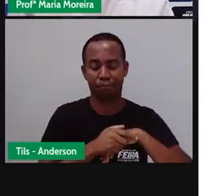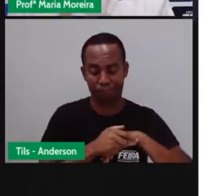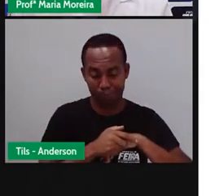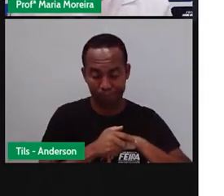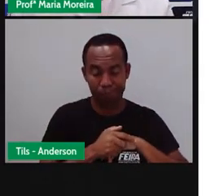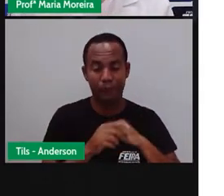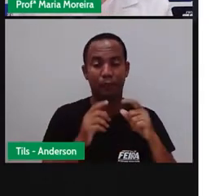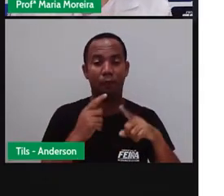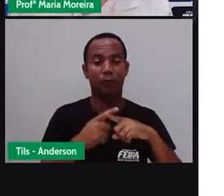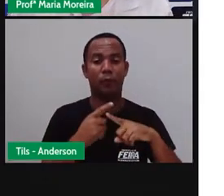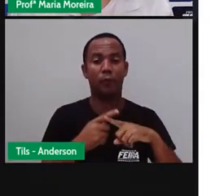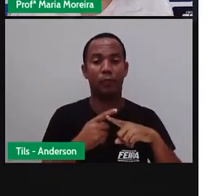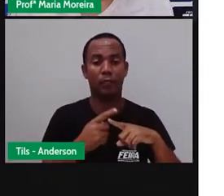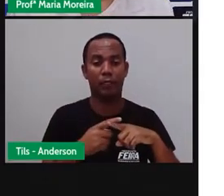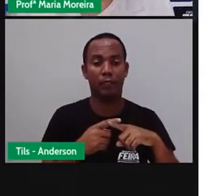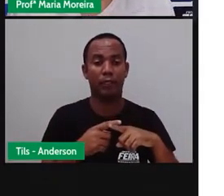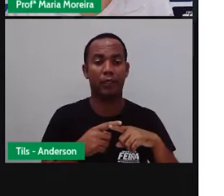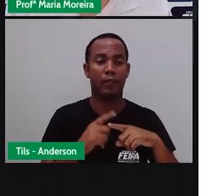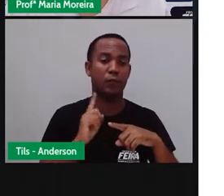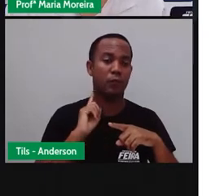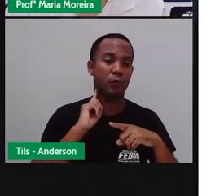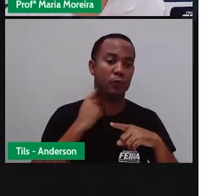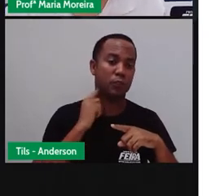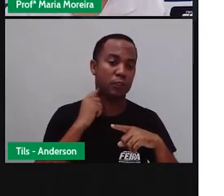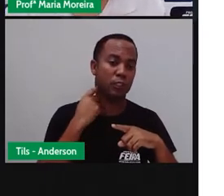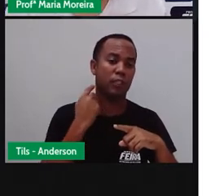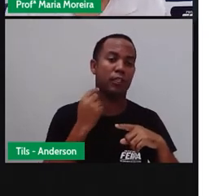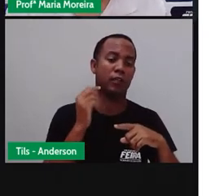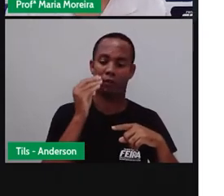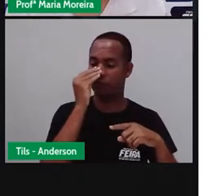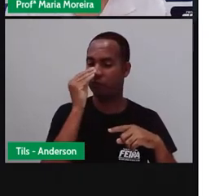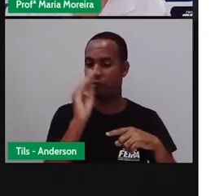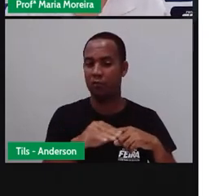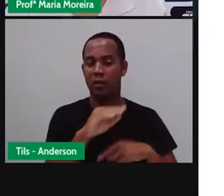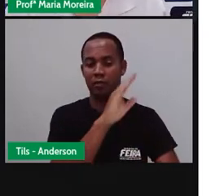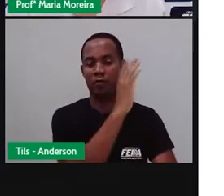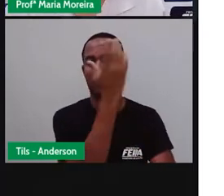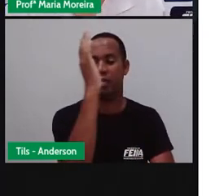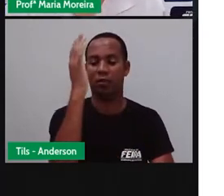quê? Por conta da poluição e outras coisas mais, tá?